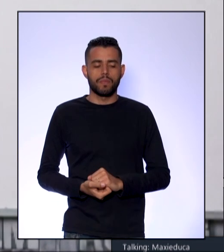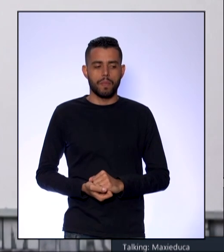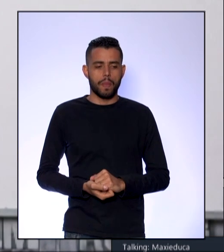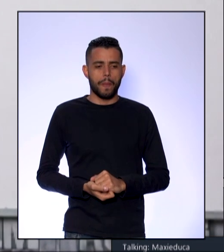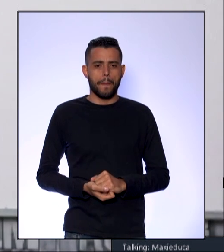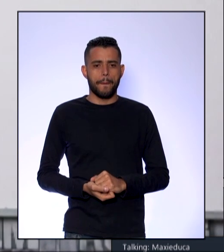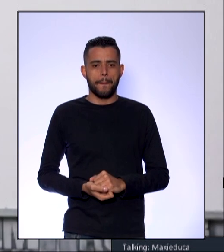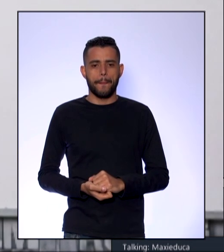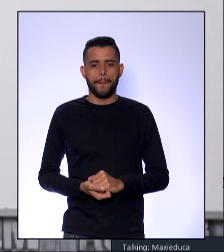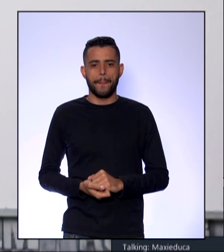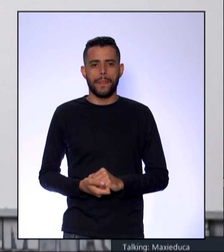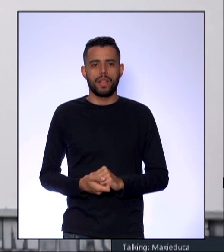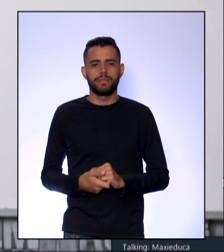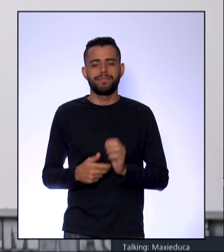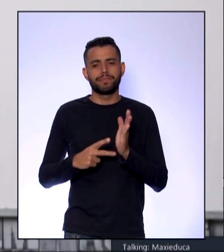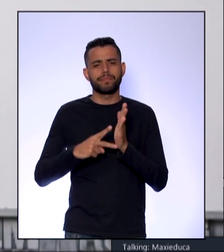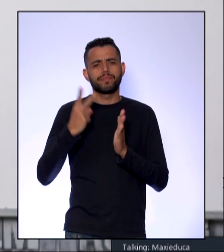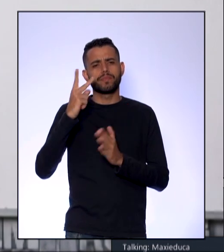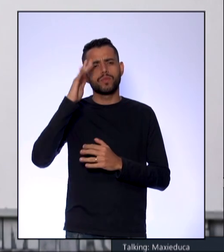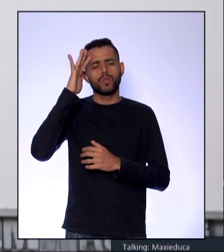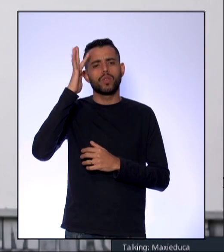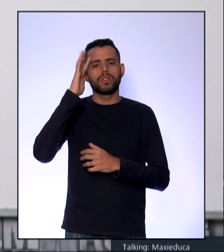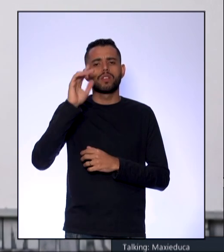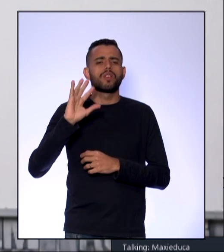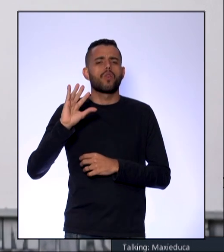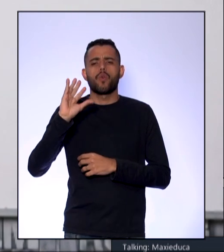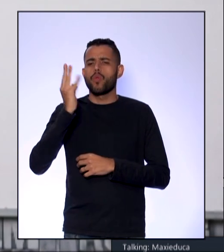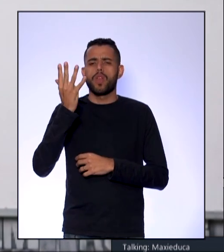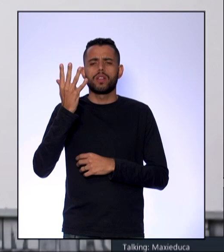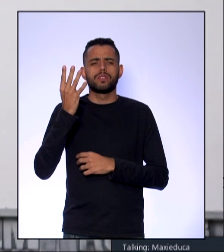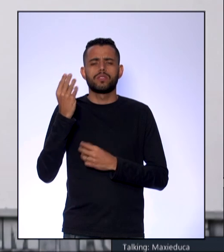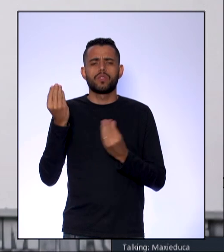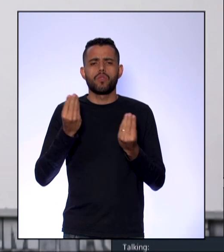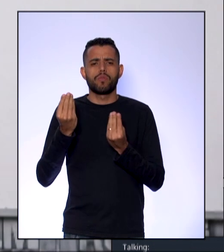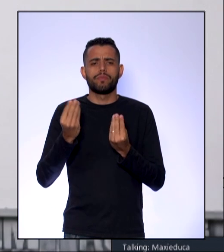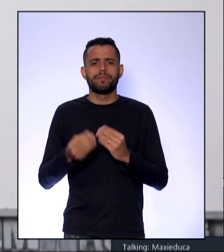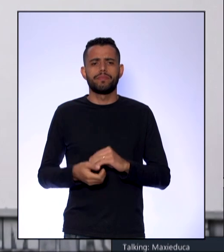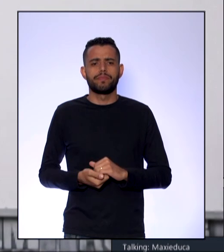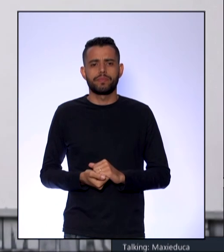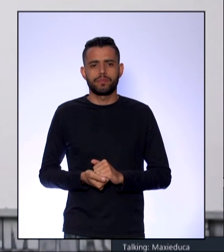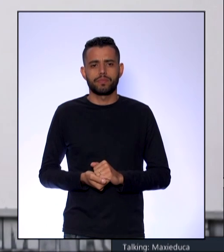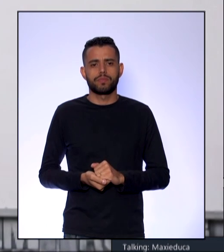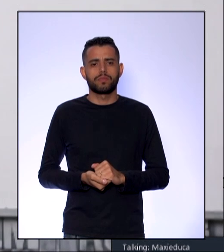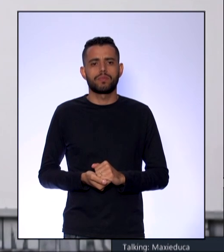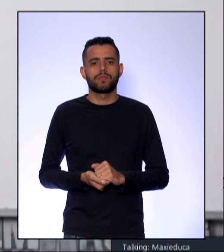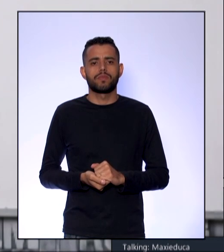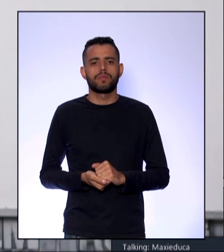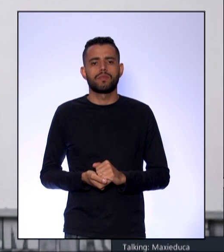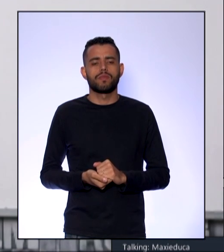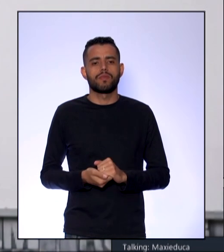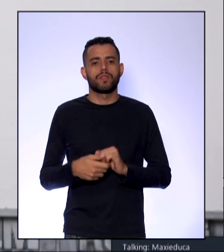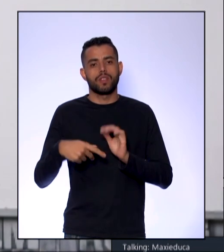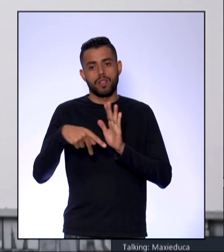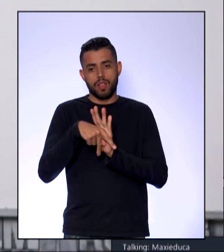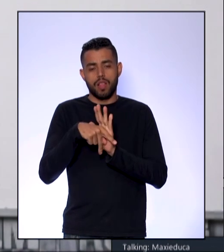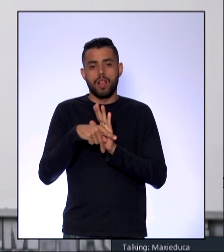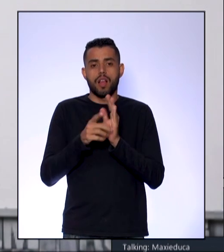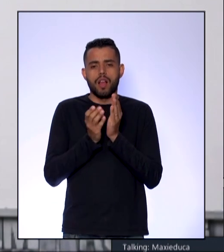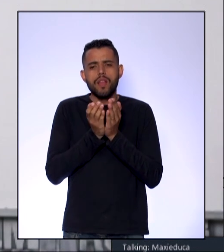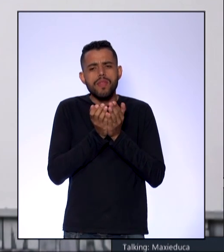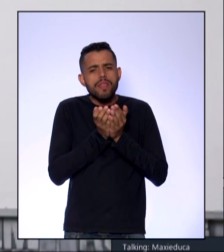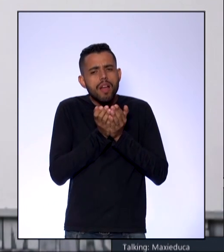só. A segunda teoria, ela acontece teoricamente pela navegação